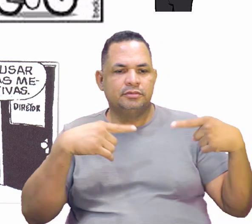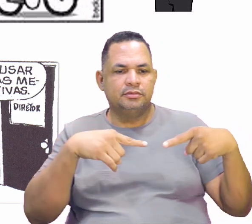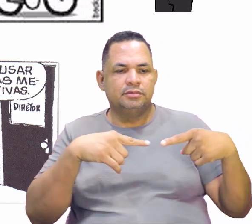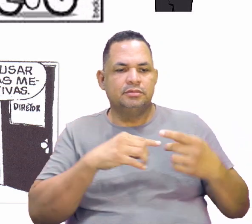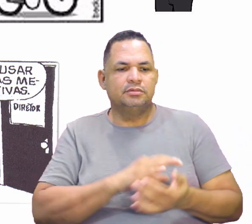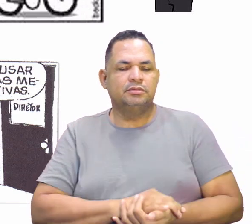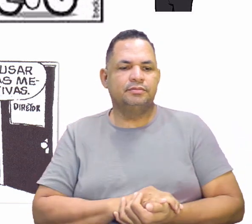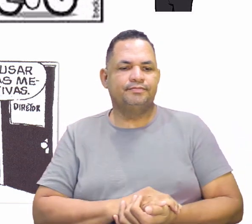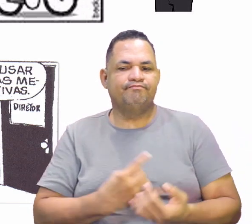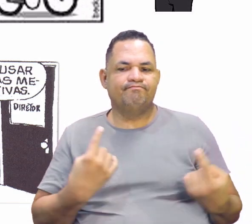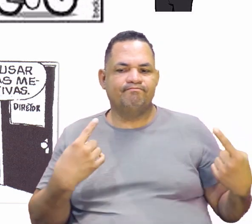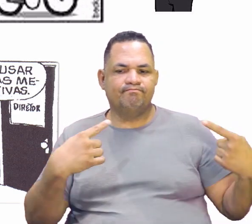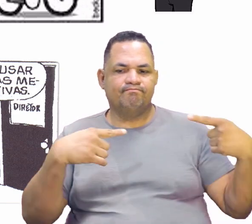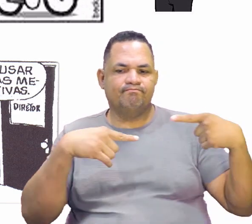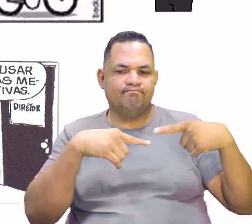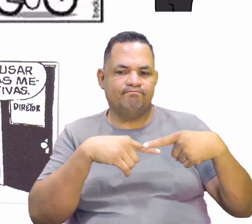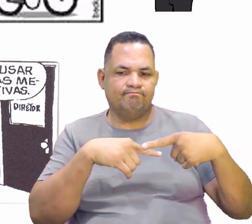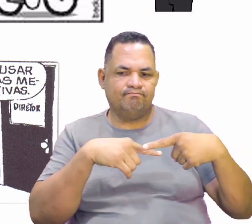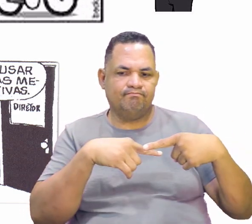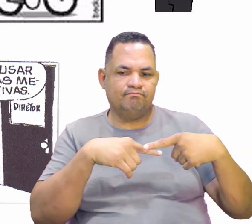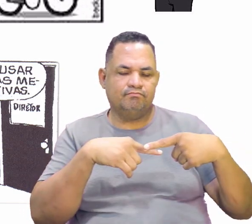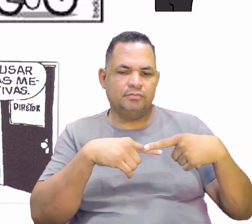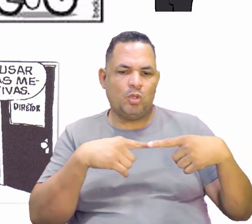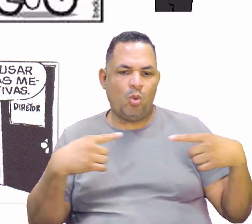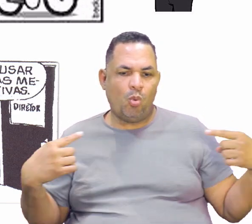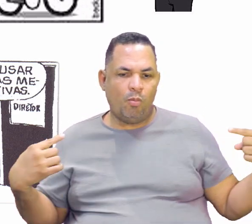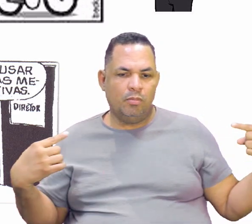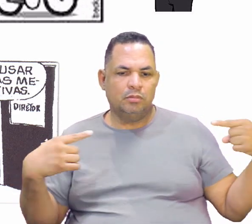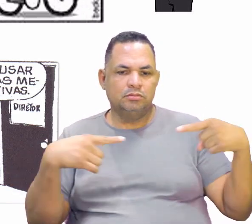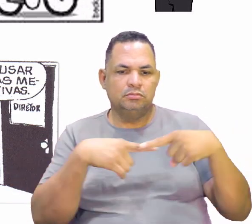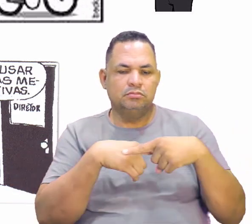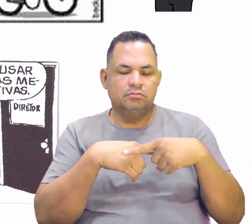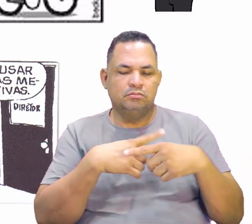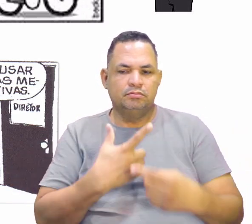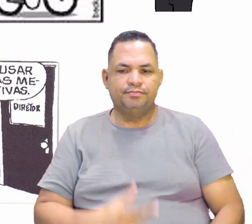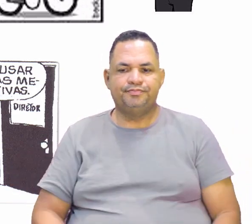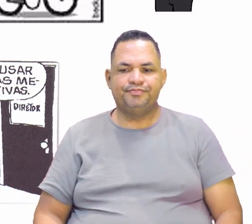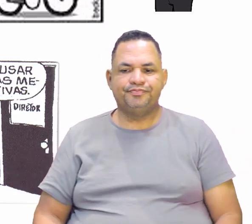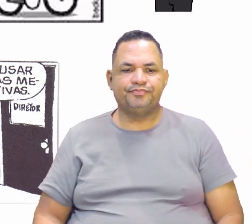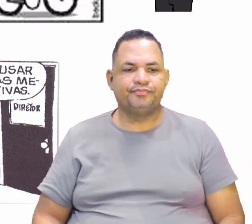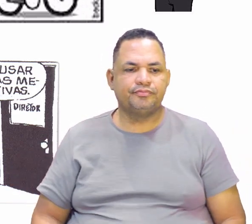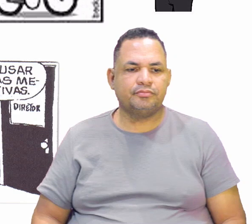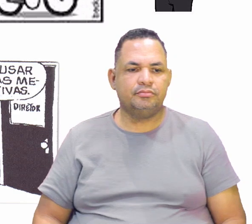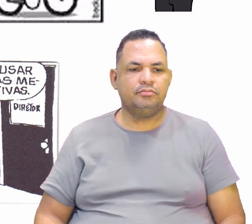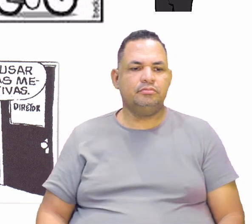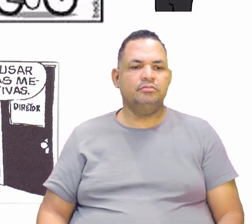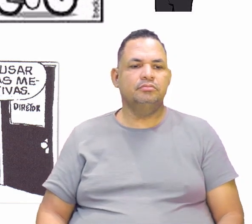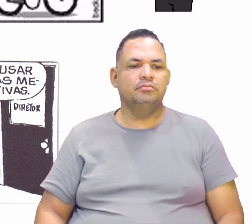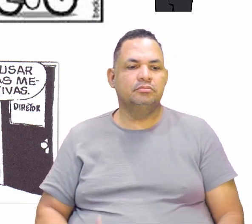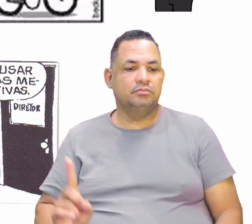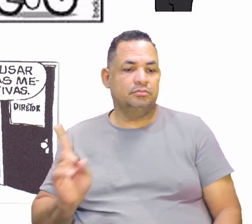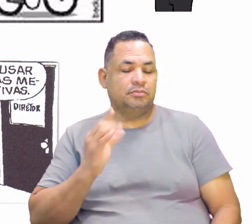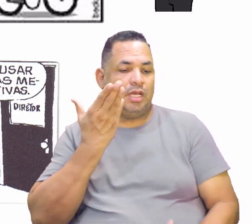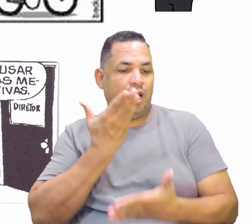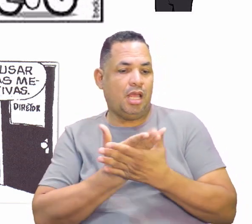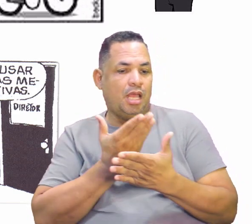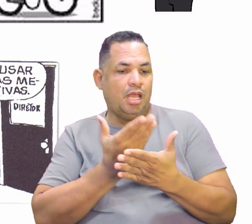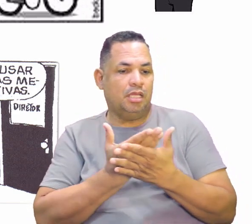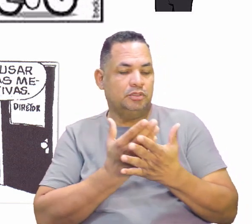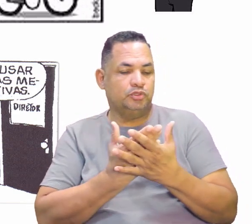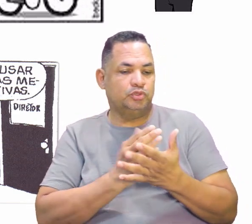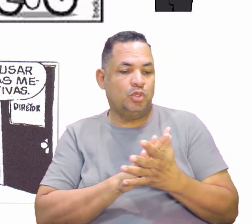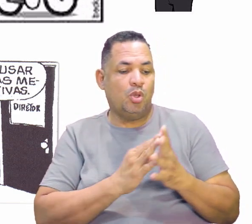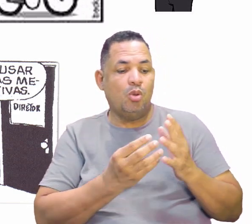Adversativa, da ideia de quê? De oposição. Presta atenção. Não estudou o capítulo 3